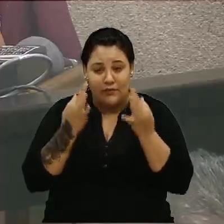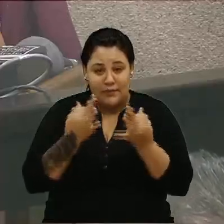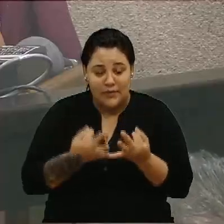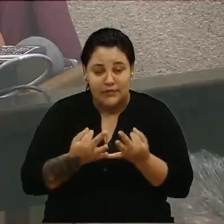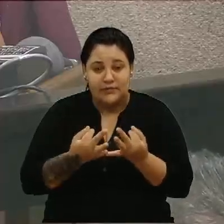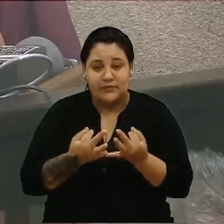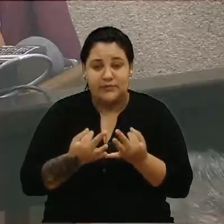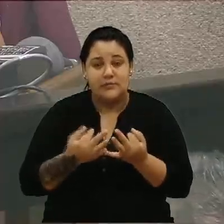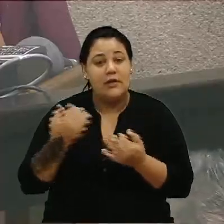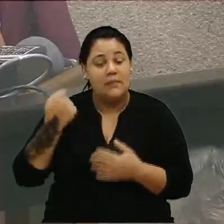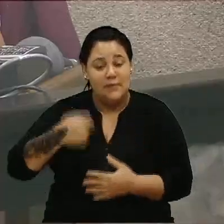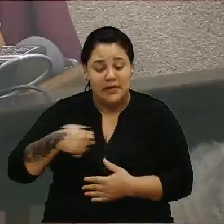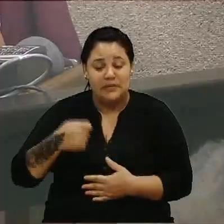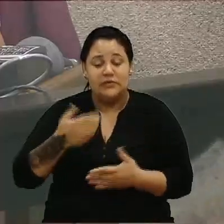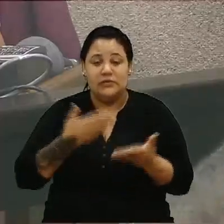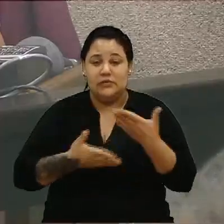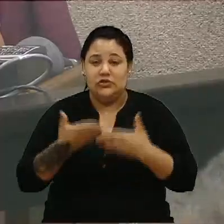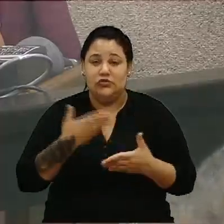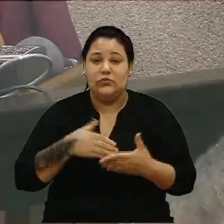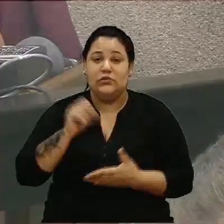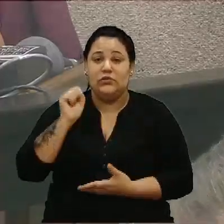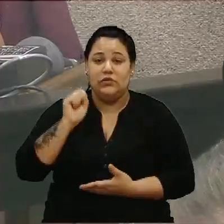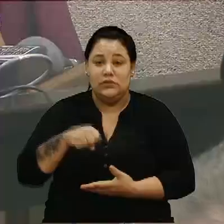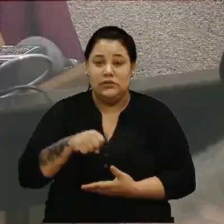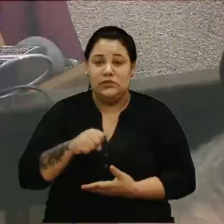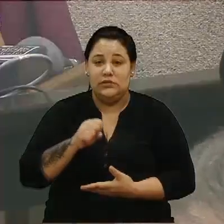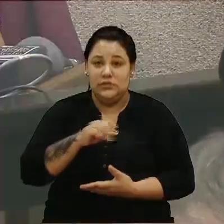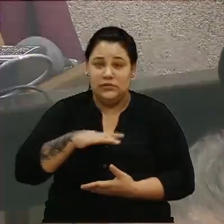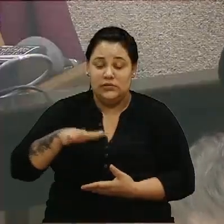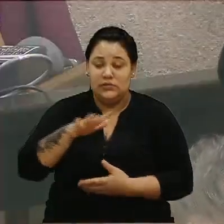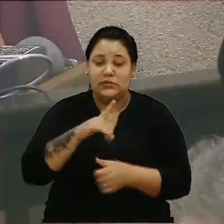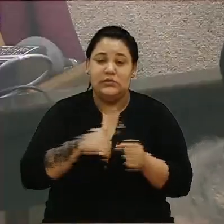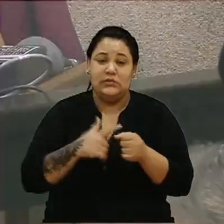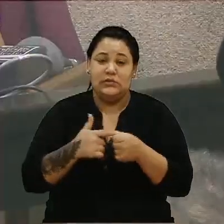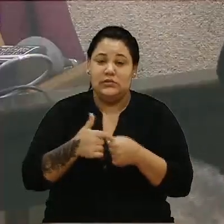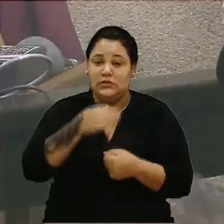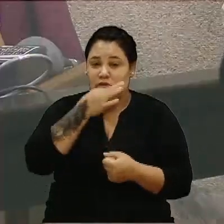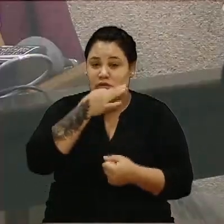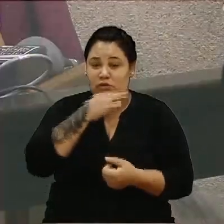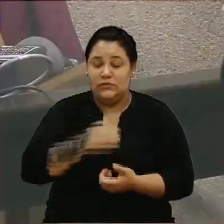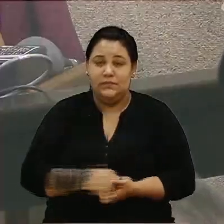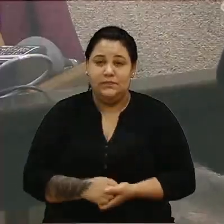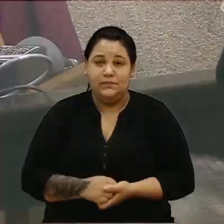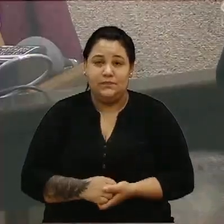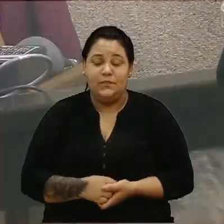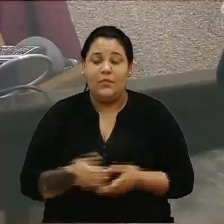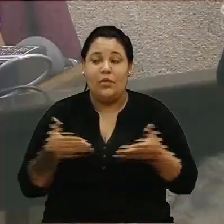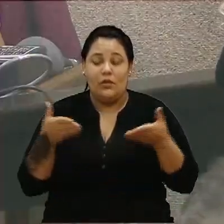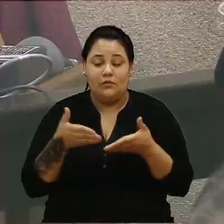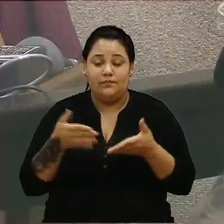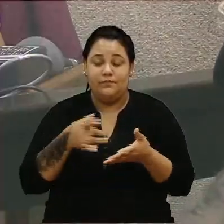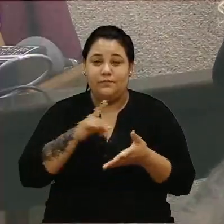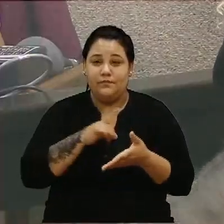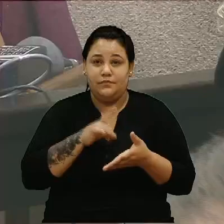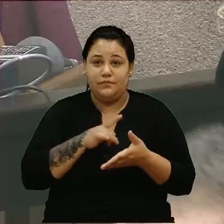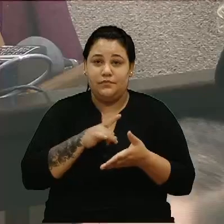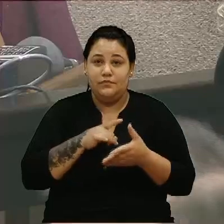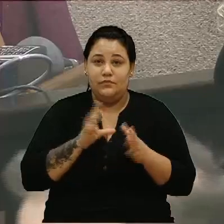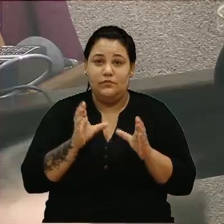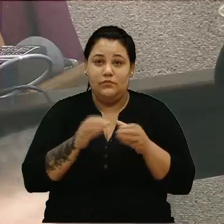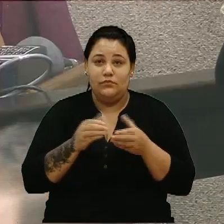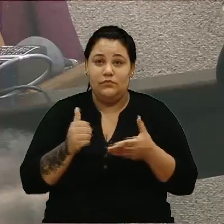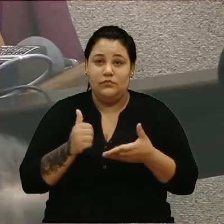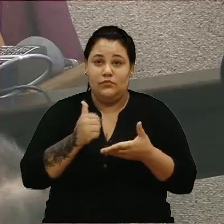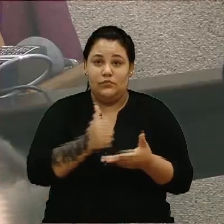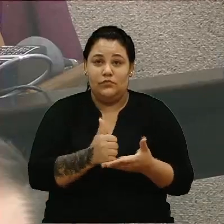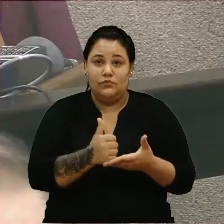tanto precisam deste serviço na nossa cidade de Caxias do Sul. Hoje a gente tem a instalação realmente da Frente